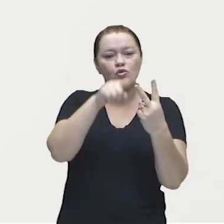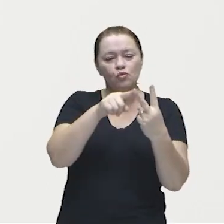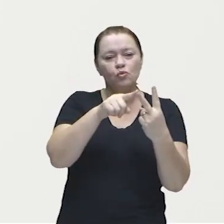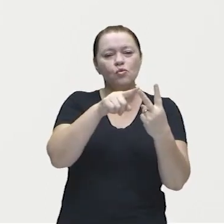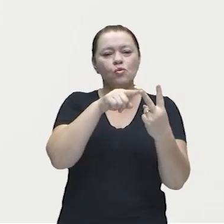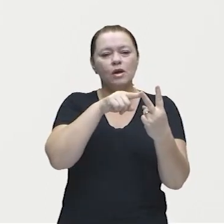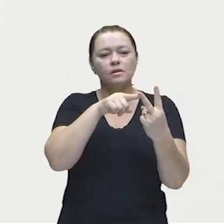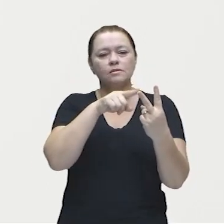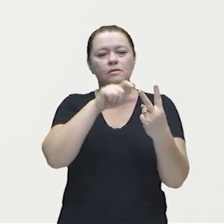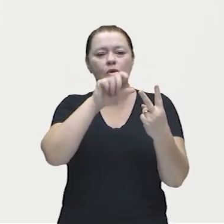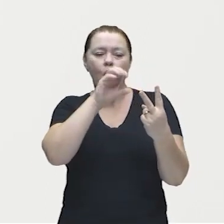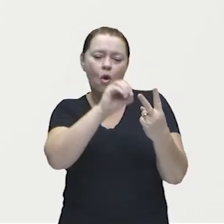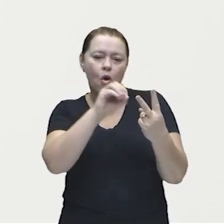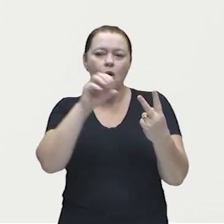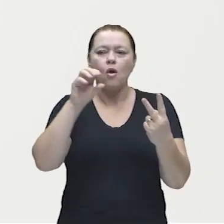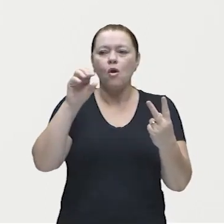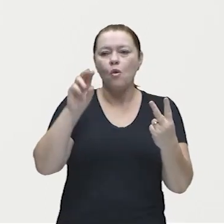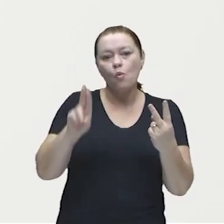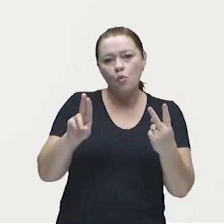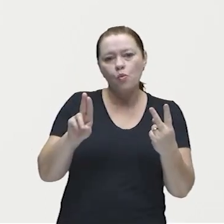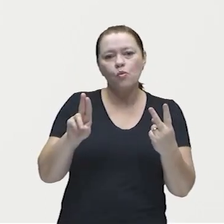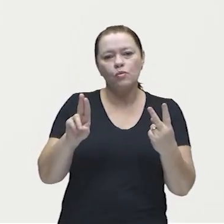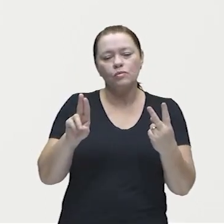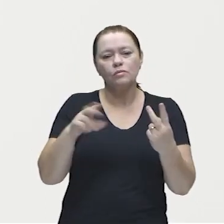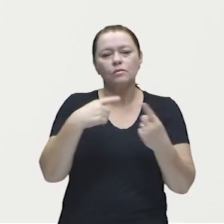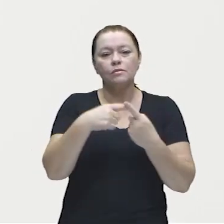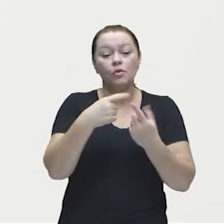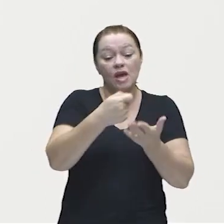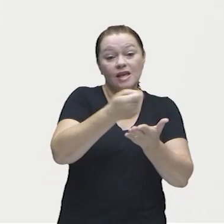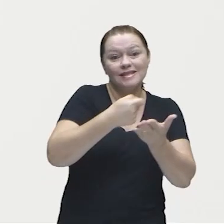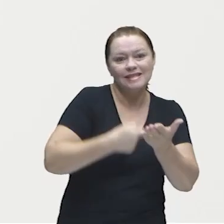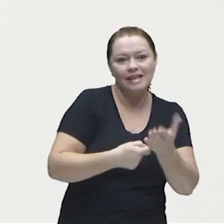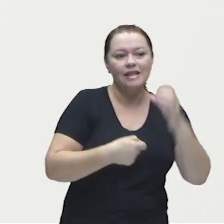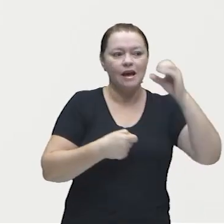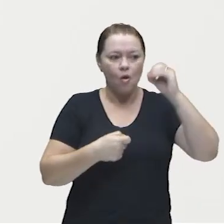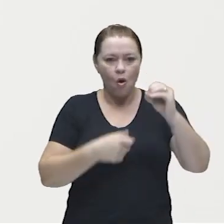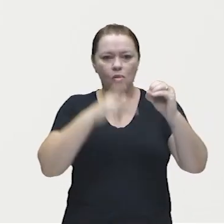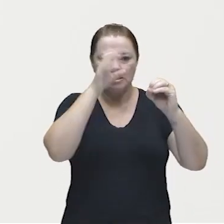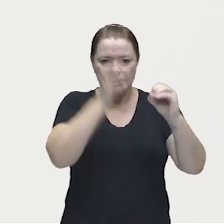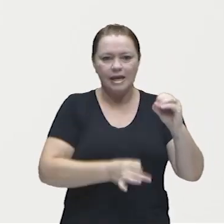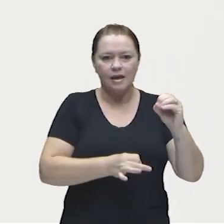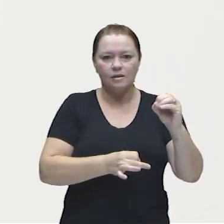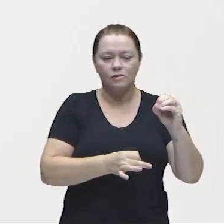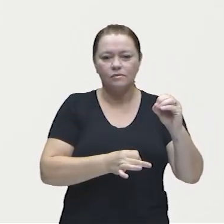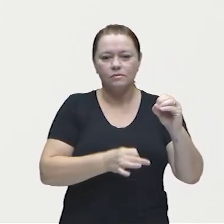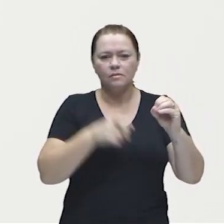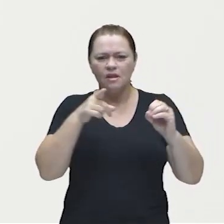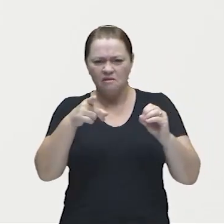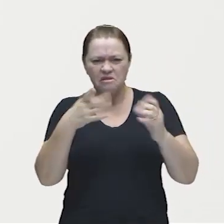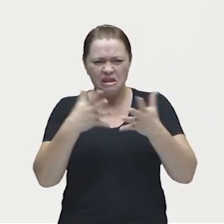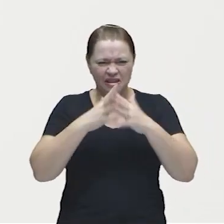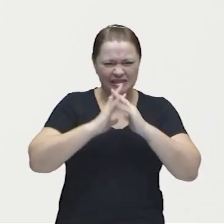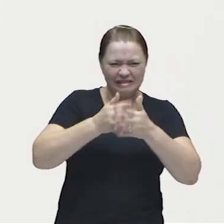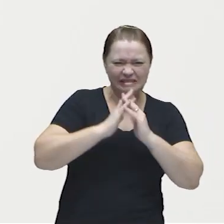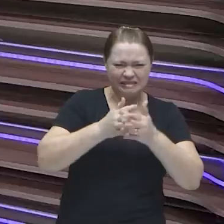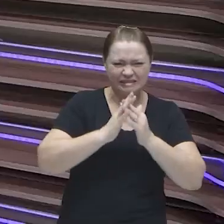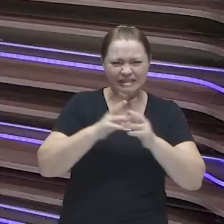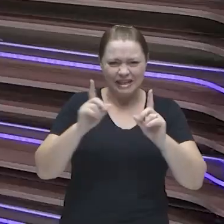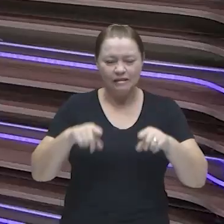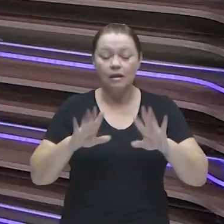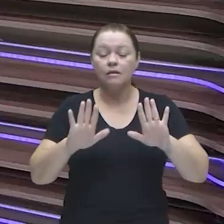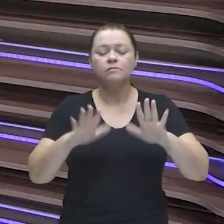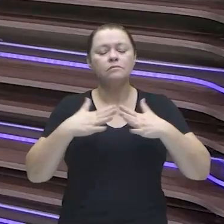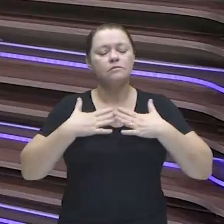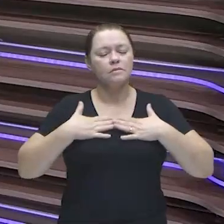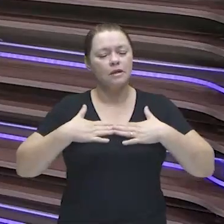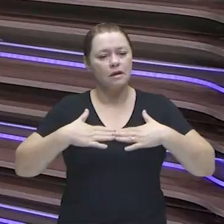é a letra O que terá o som do U. Estão achando complicado isso? Estão? Olha para mim. Estão